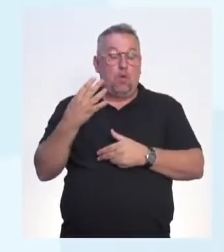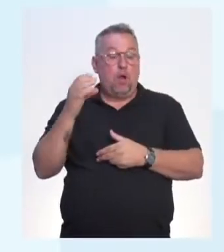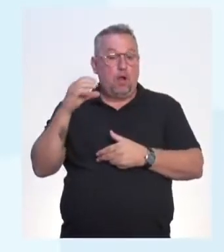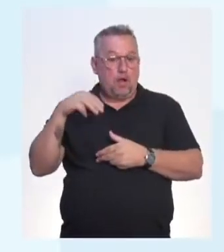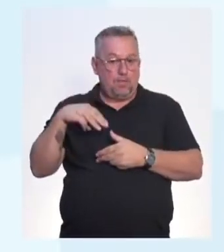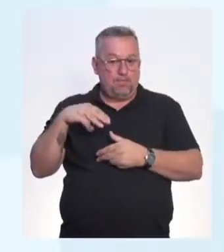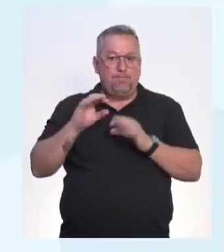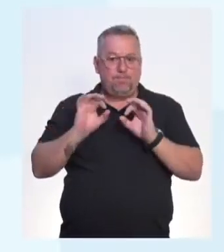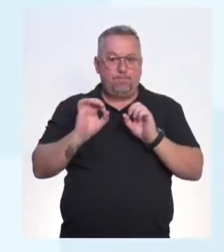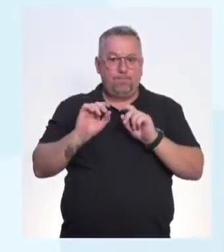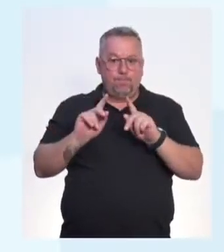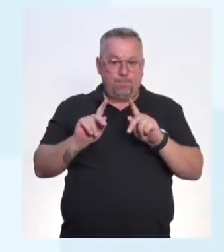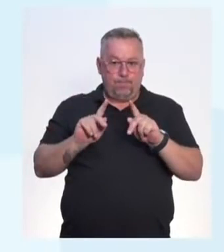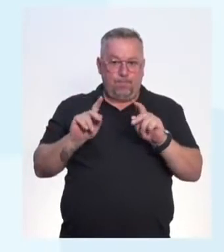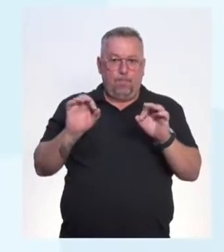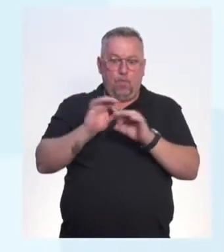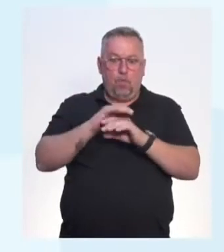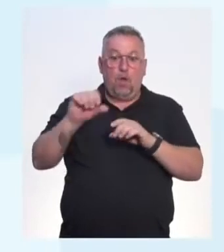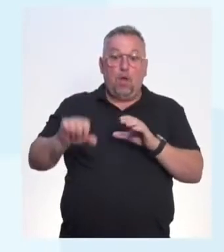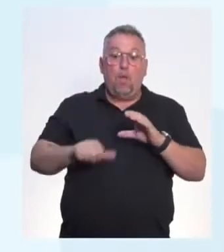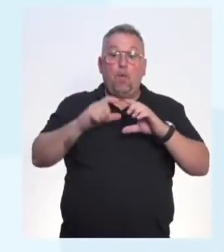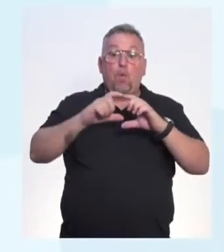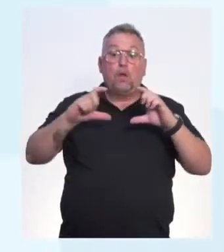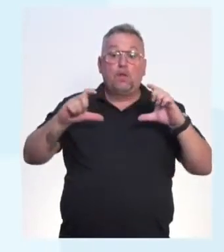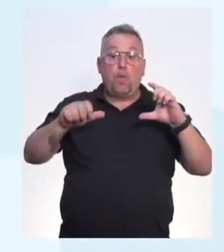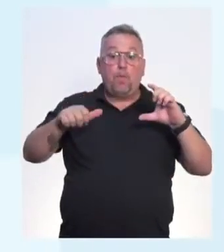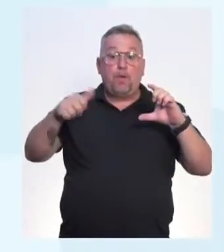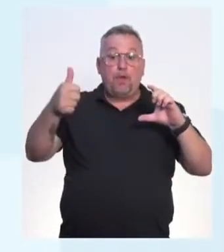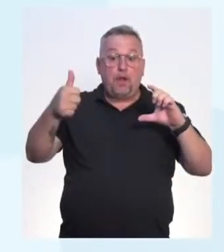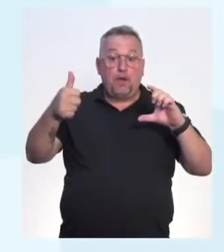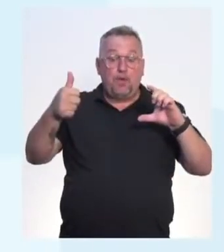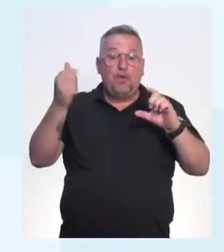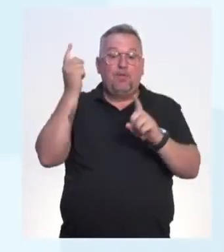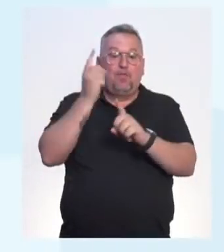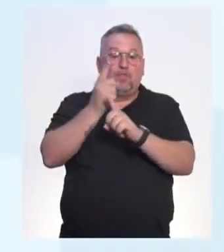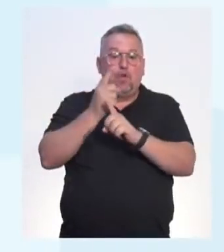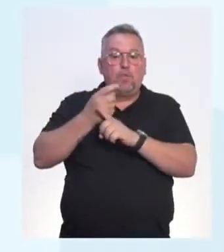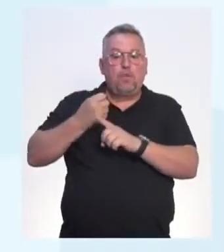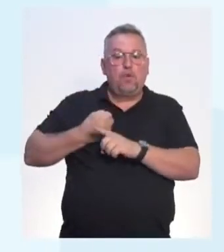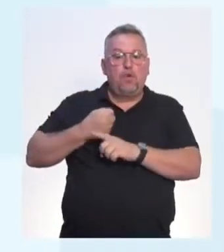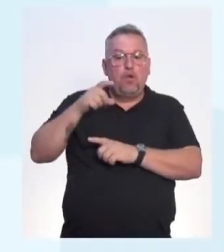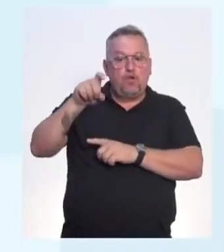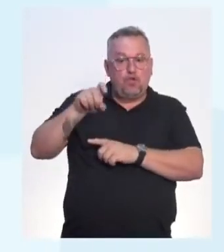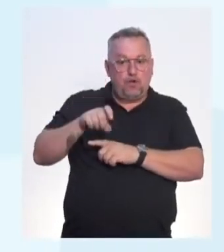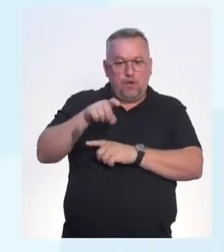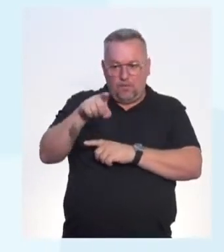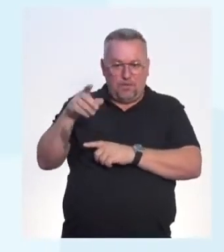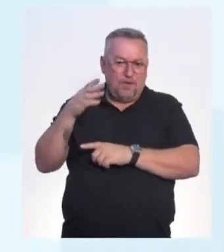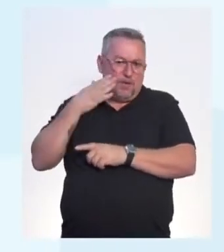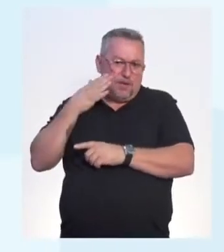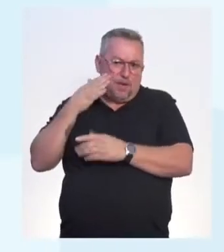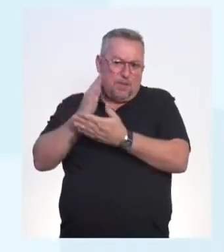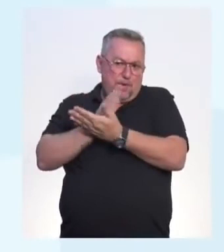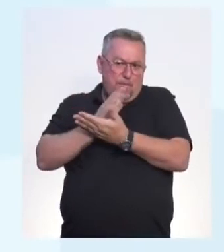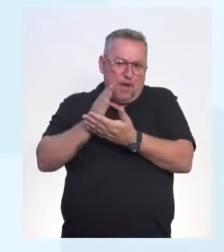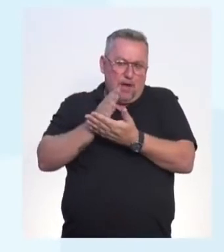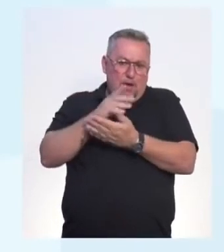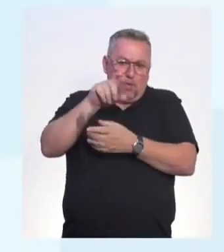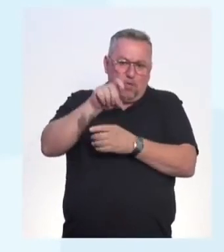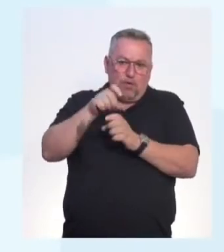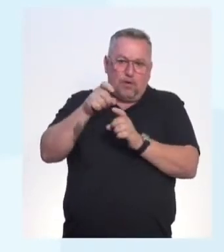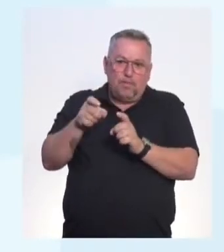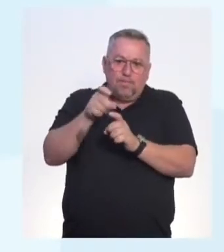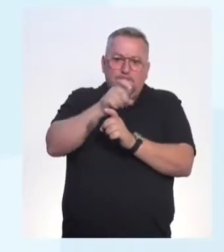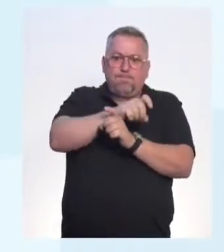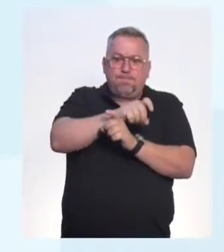Montou essa primeira equação aí, equação do primeiro grau. Descubra o valor do x. Como mesmo, você já sabe, isolando o x em um dos